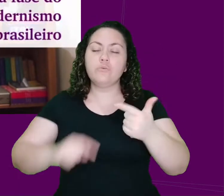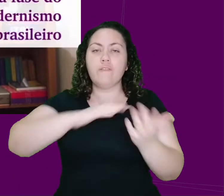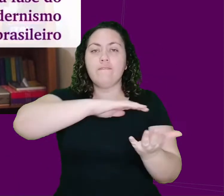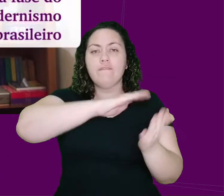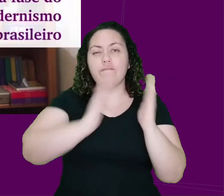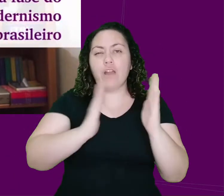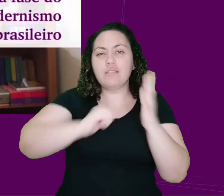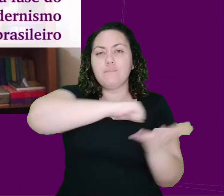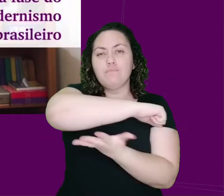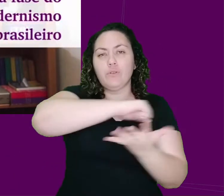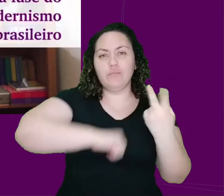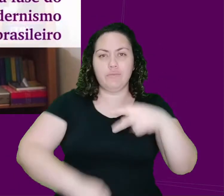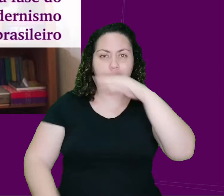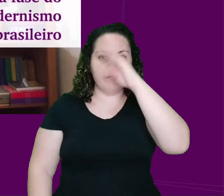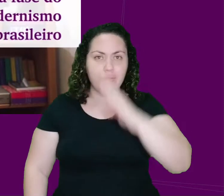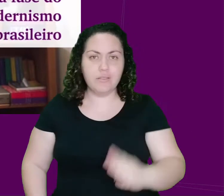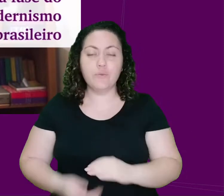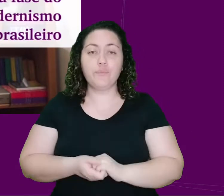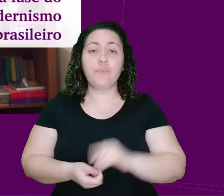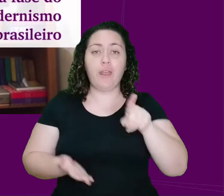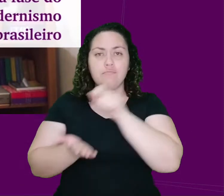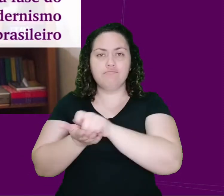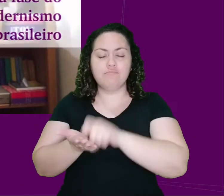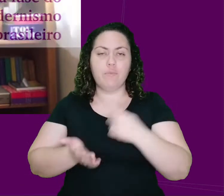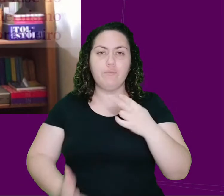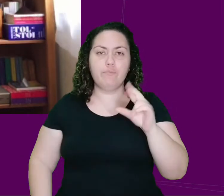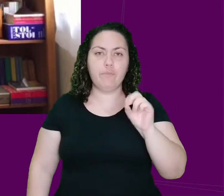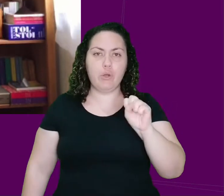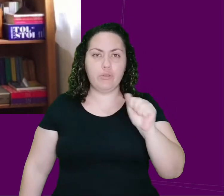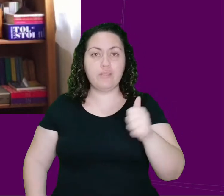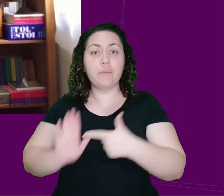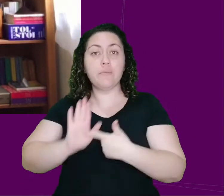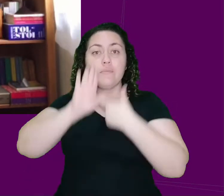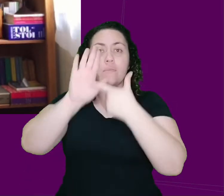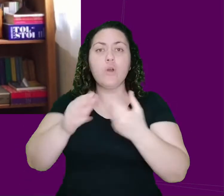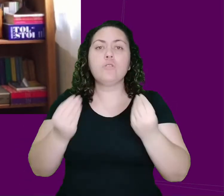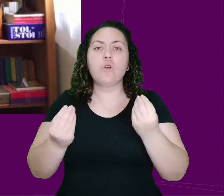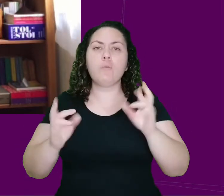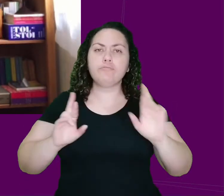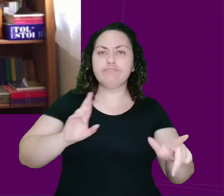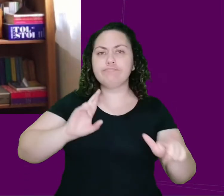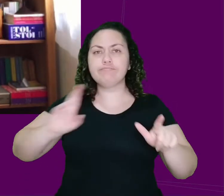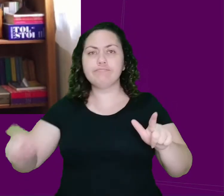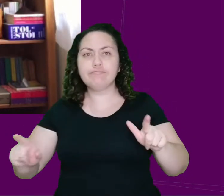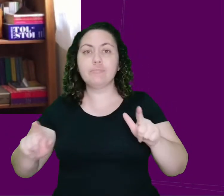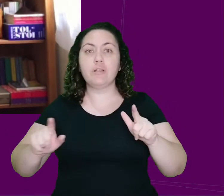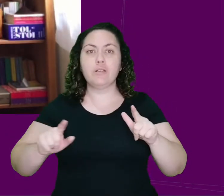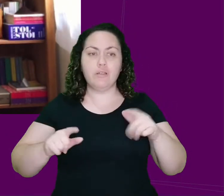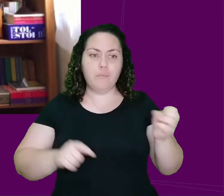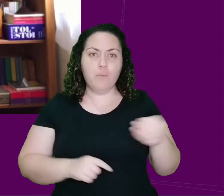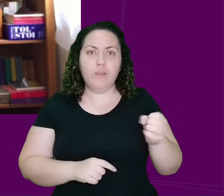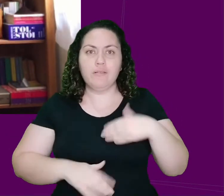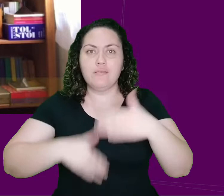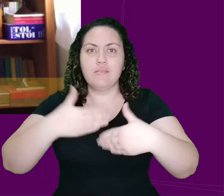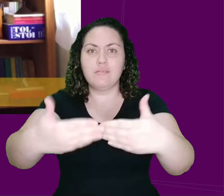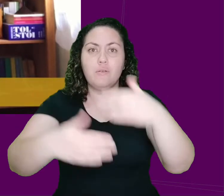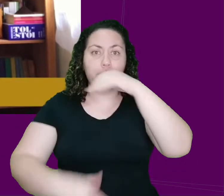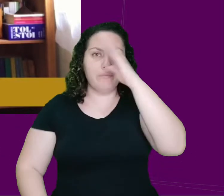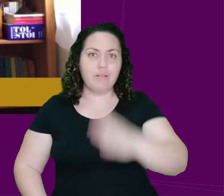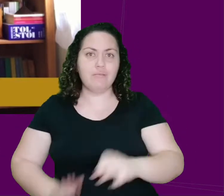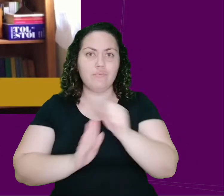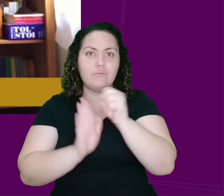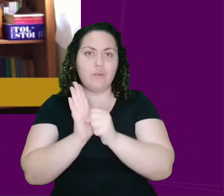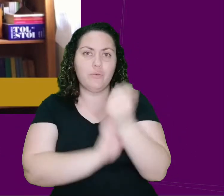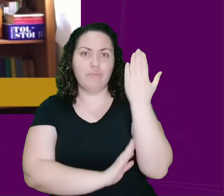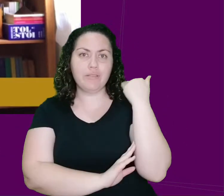modernismo brasileiro. Em sua prosa, ele procurava destacar as contradições da modernização do Brasil no século passado